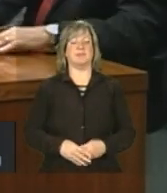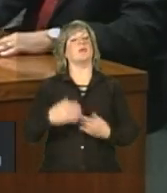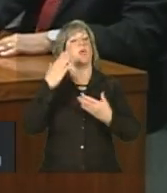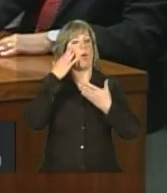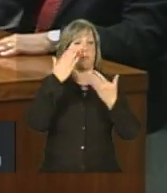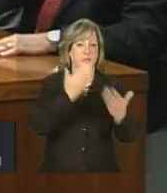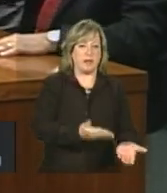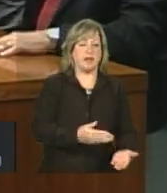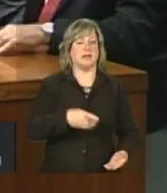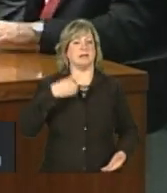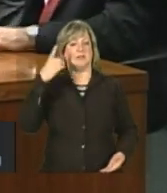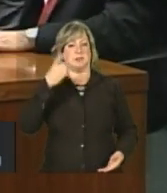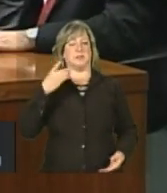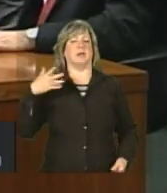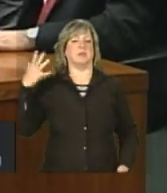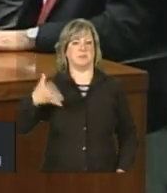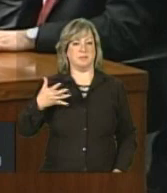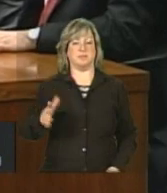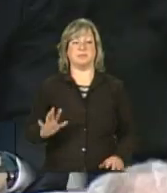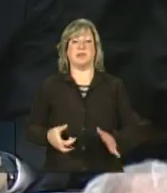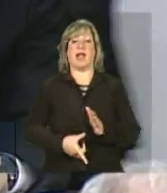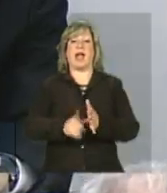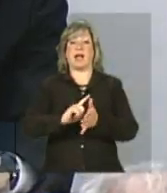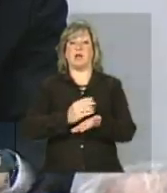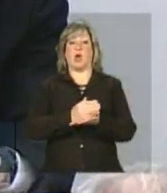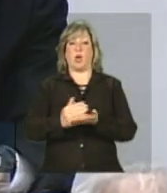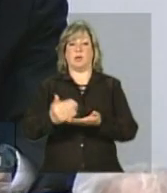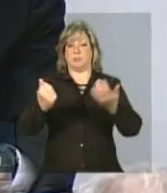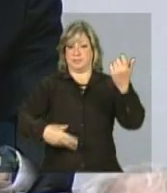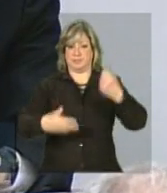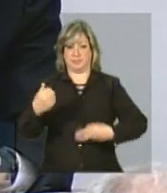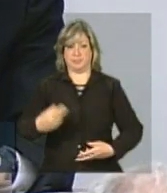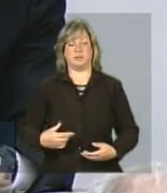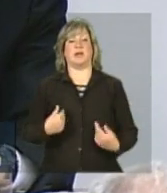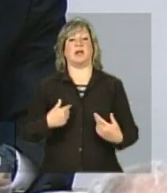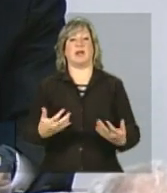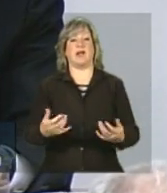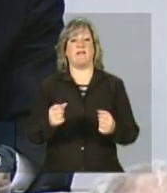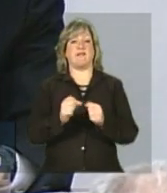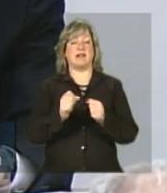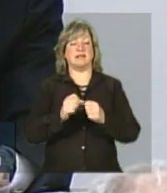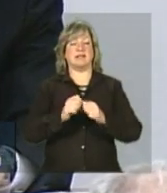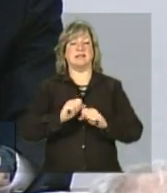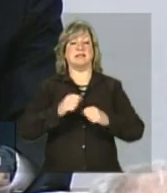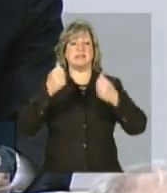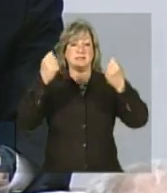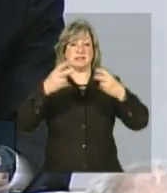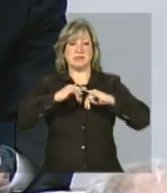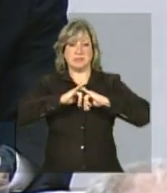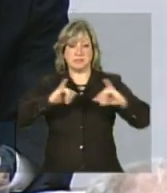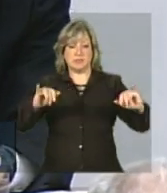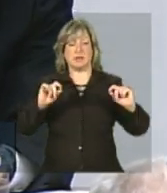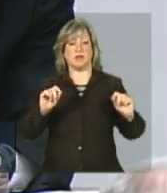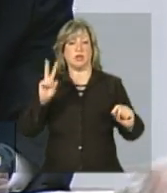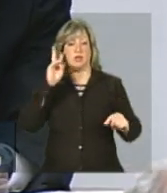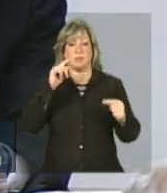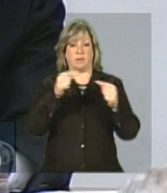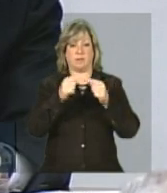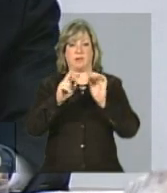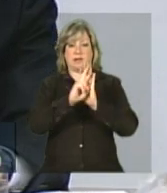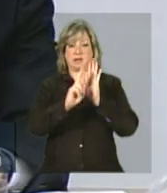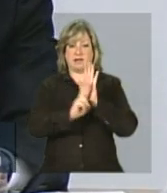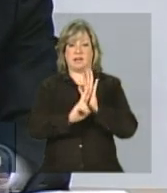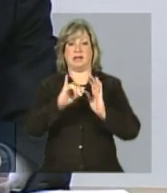Osmar Júnior. Antes de iniciar as exposições, quero fazer os seguintes esclarecimentos de acordo com o regimento interno dessa